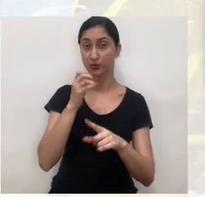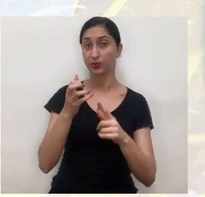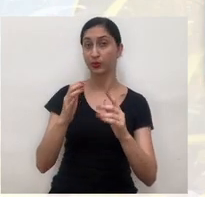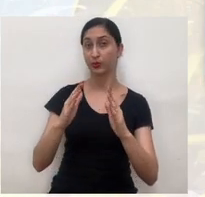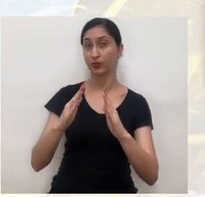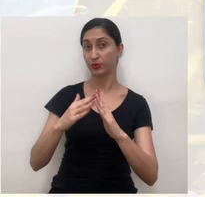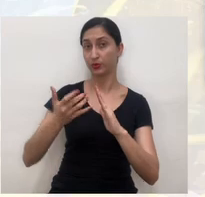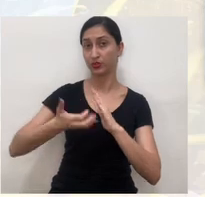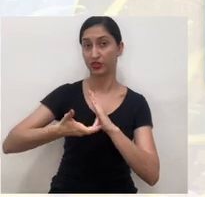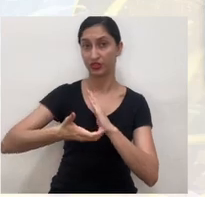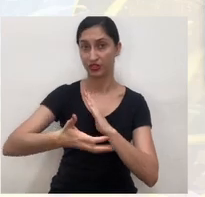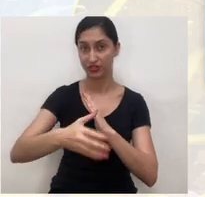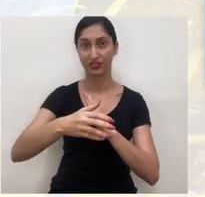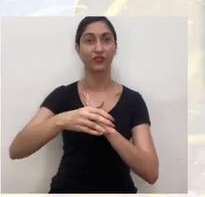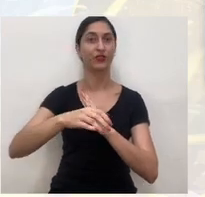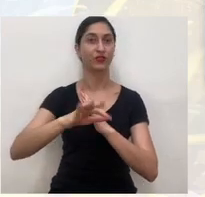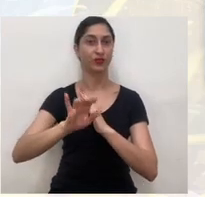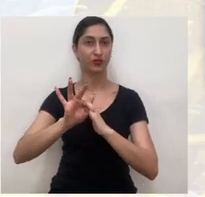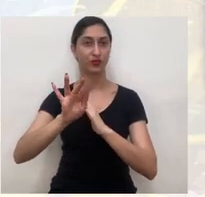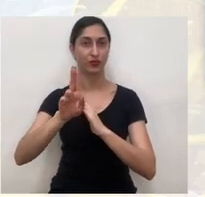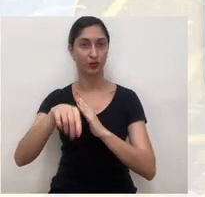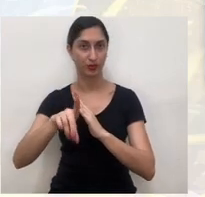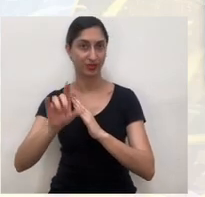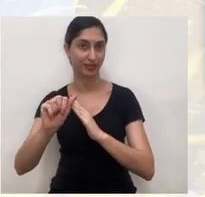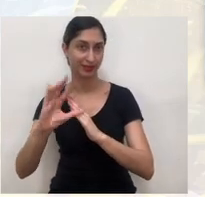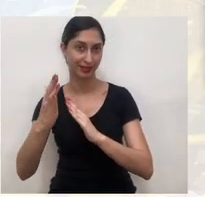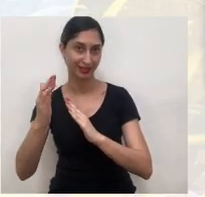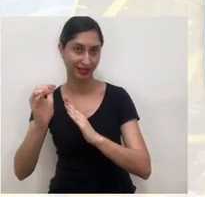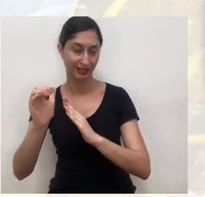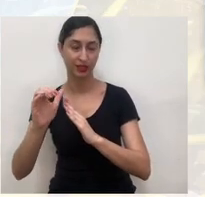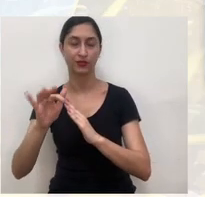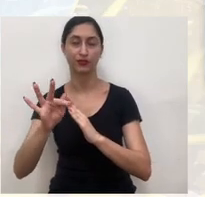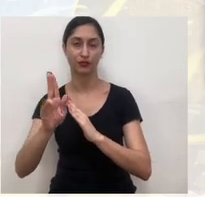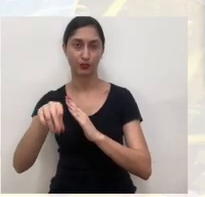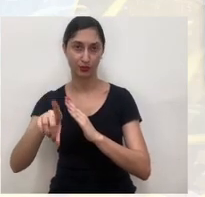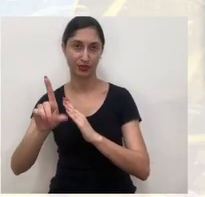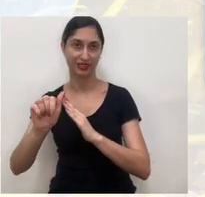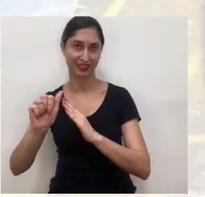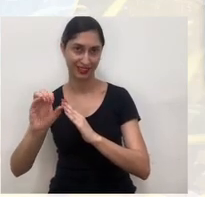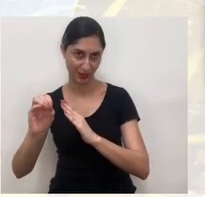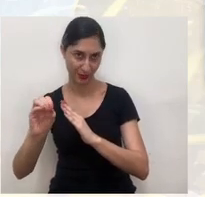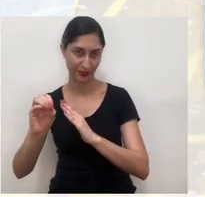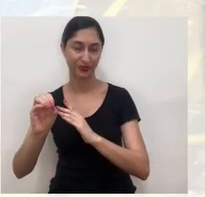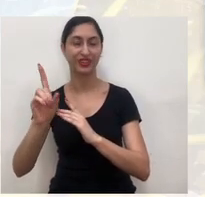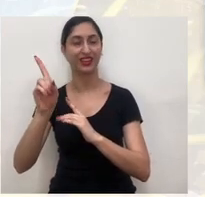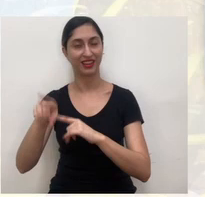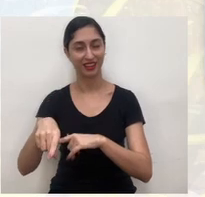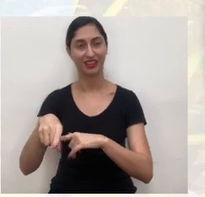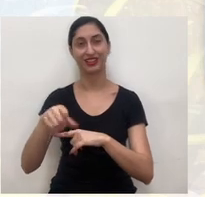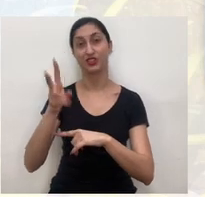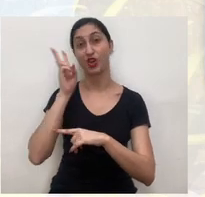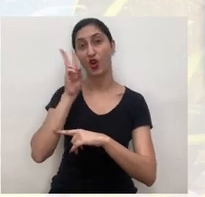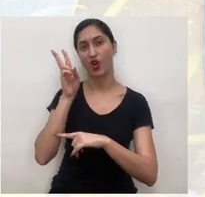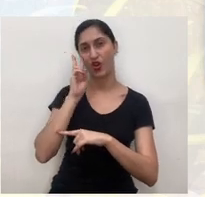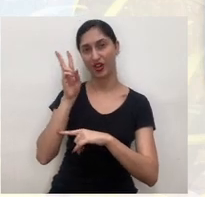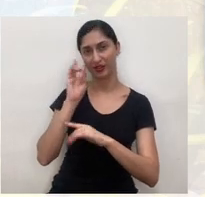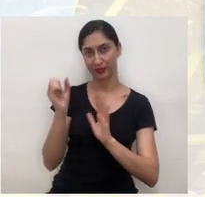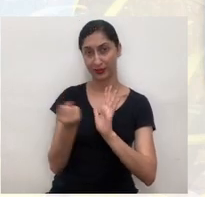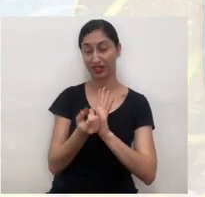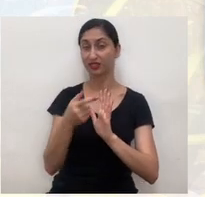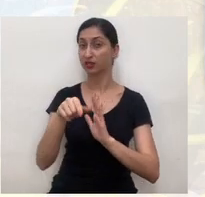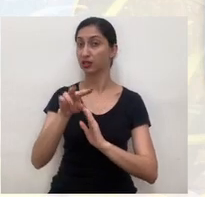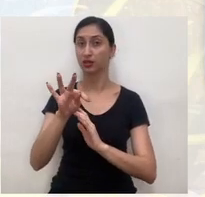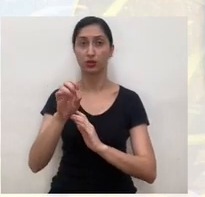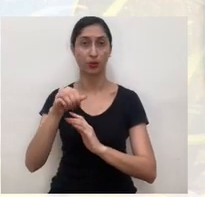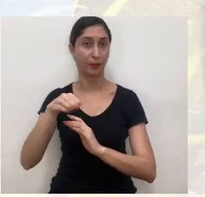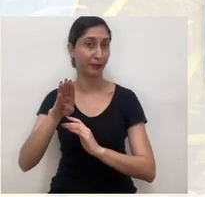histórico, né? Porque essa classificação também é aquela questão das classificações. Né? Ele não é tombado, ele não é protegido, que